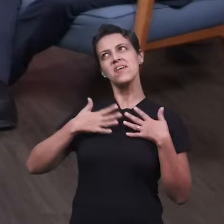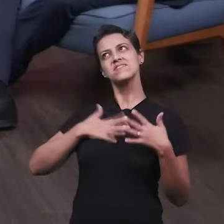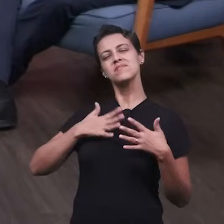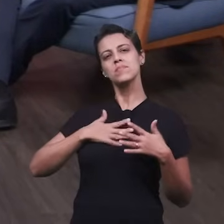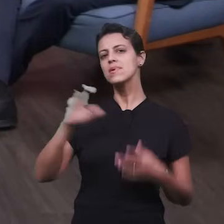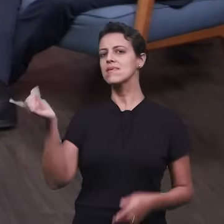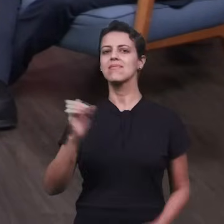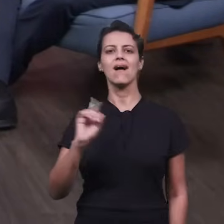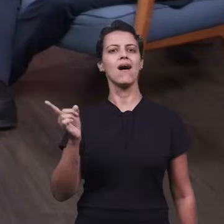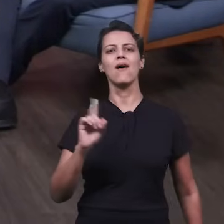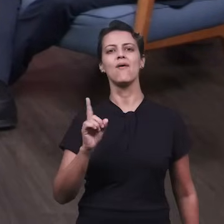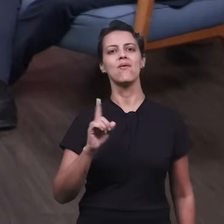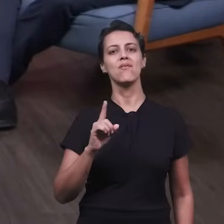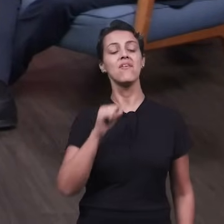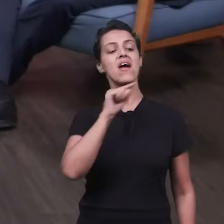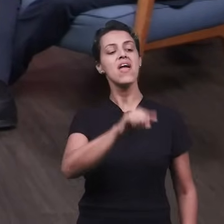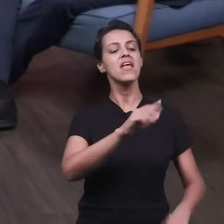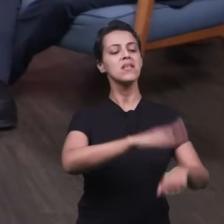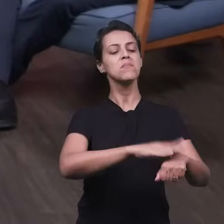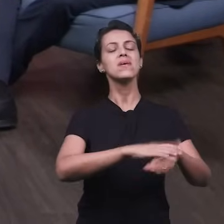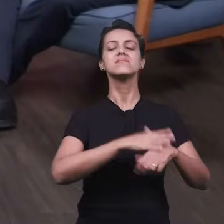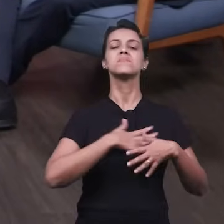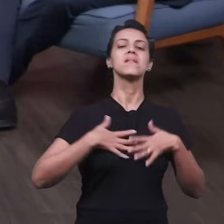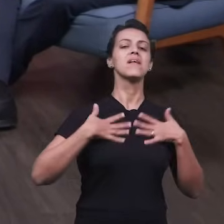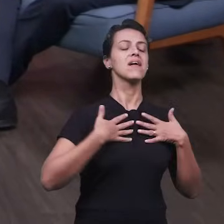querendo ele ser agradado.